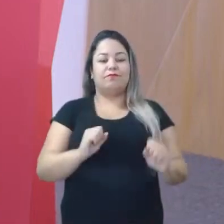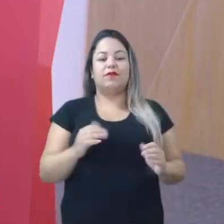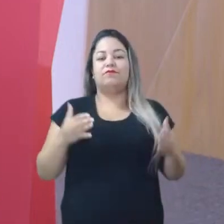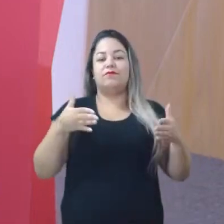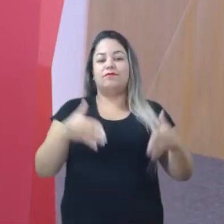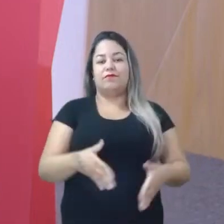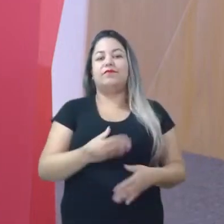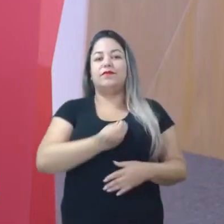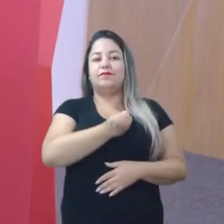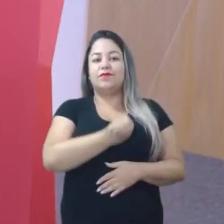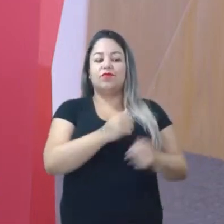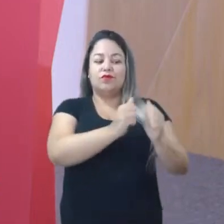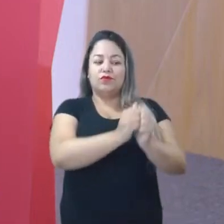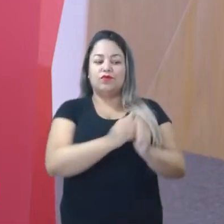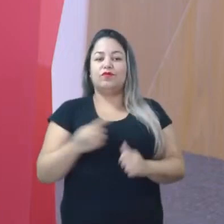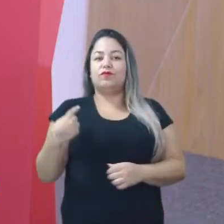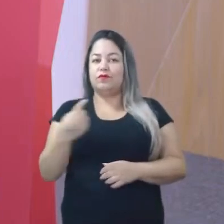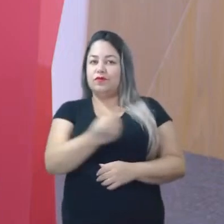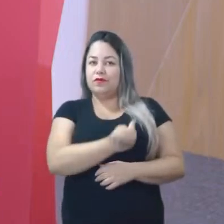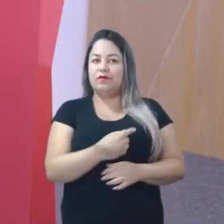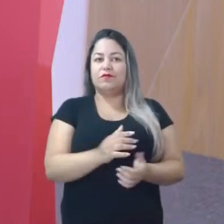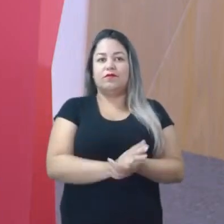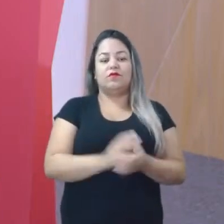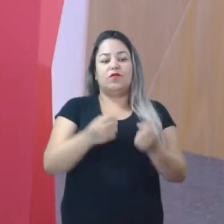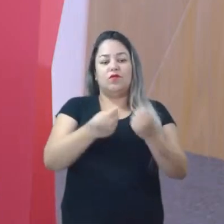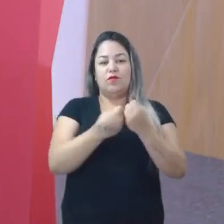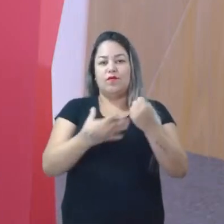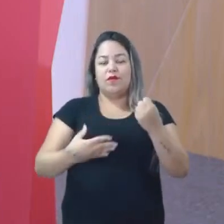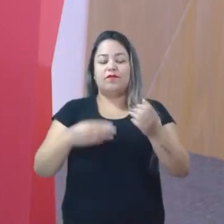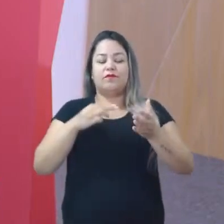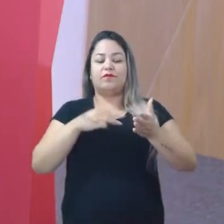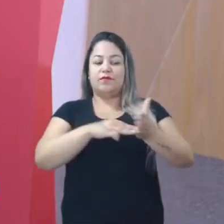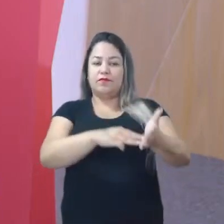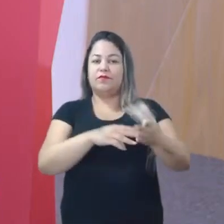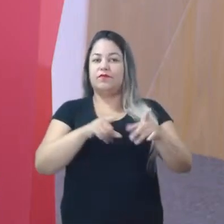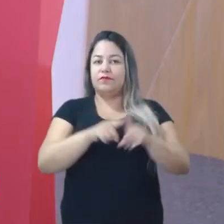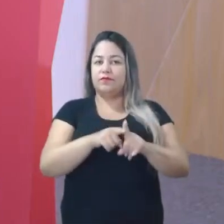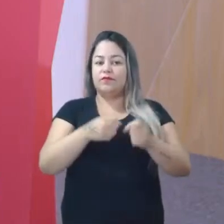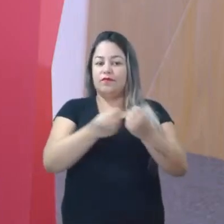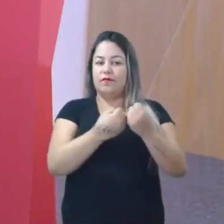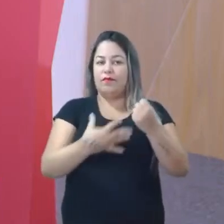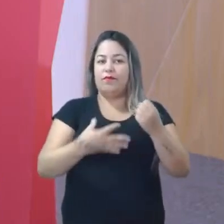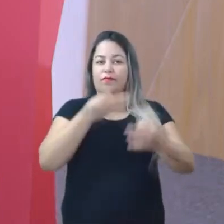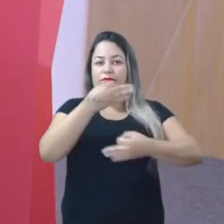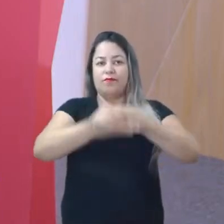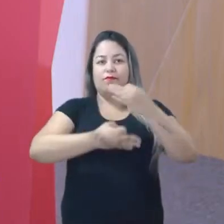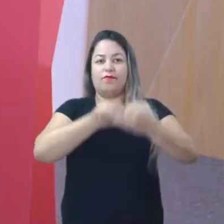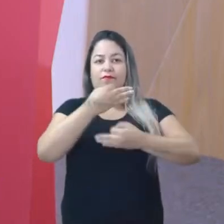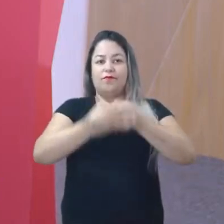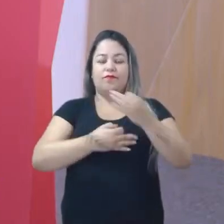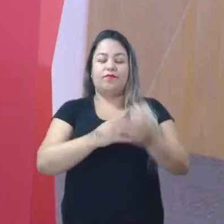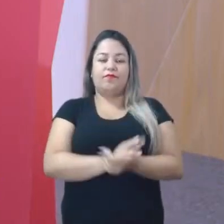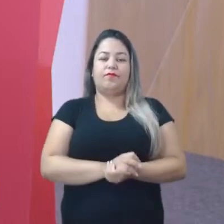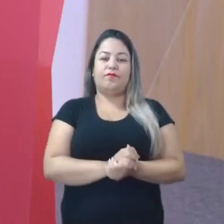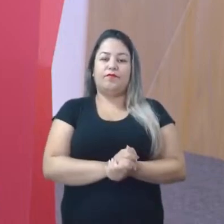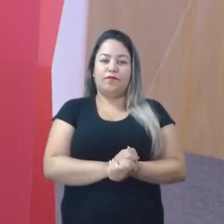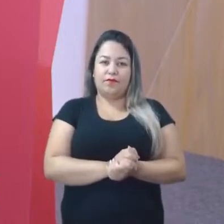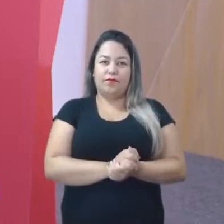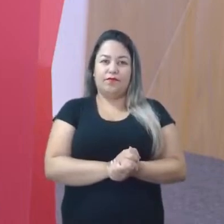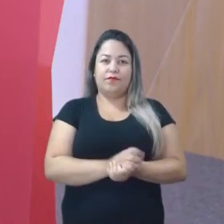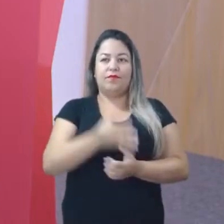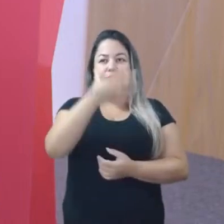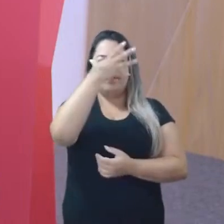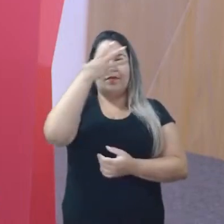vivo e fazer esse jornal junto com a gente. Comente e envie sua mensagem e sugestão aqui no chat do YouTube. E não